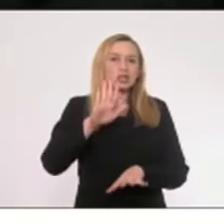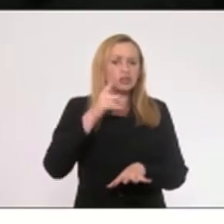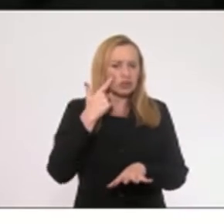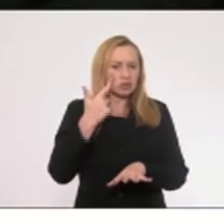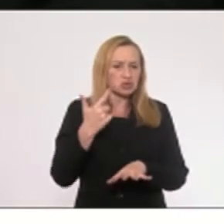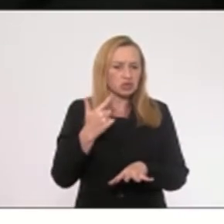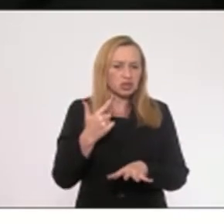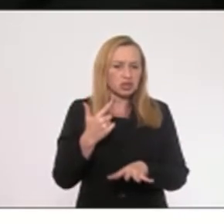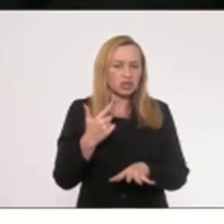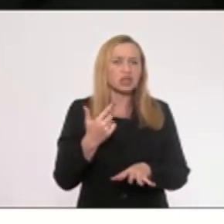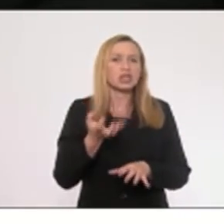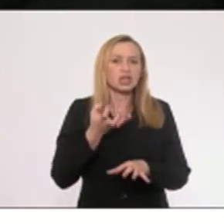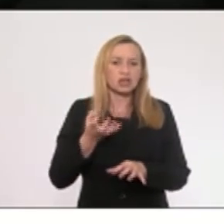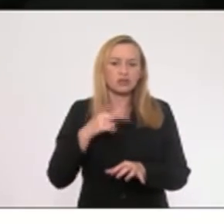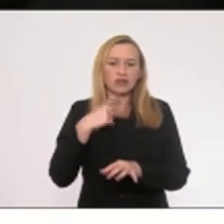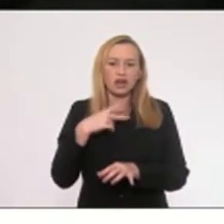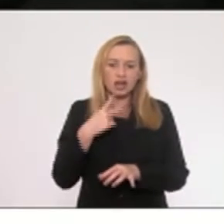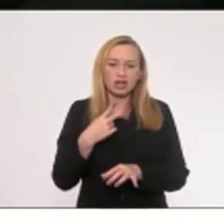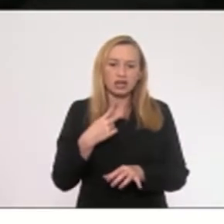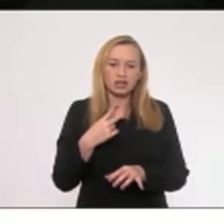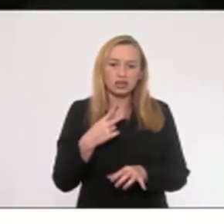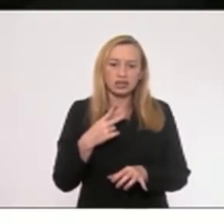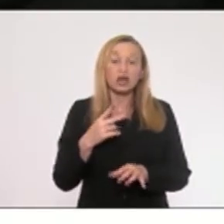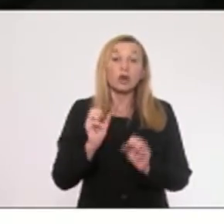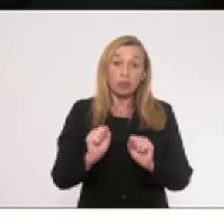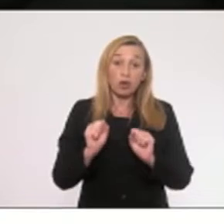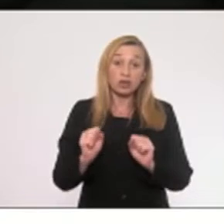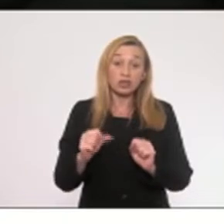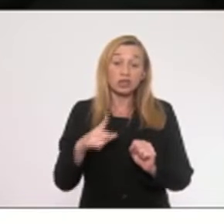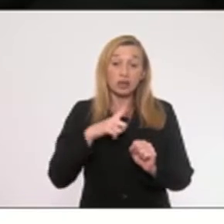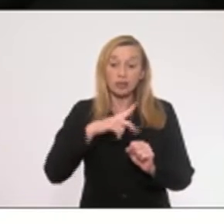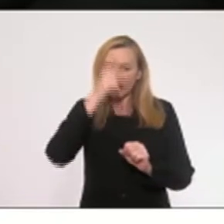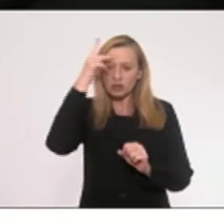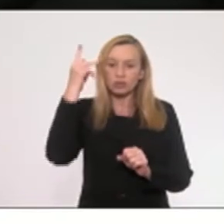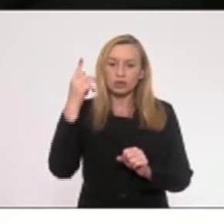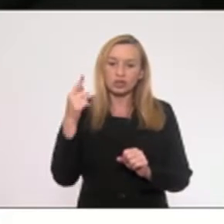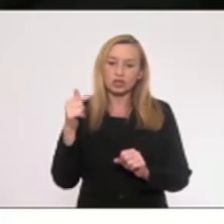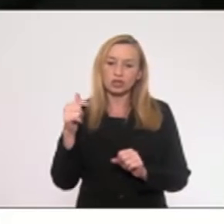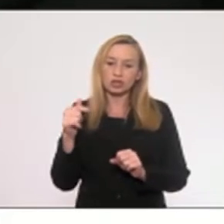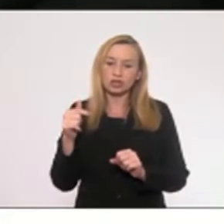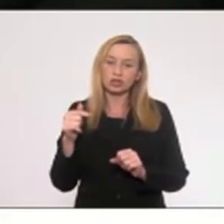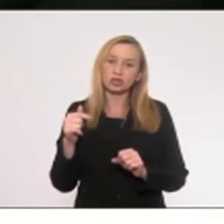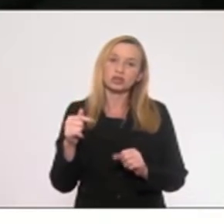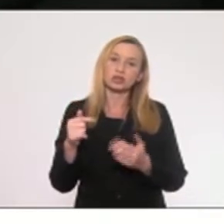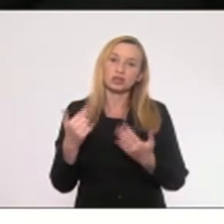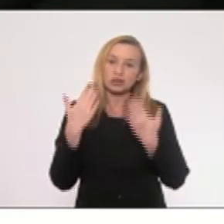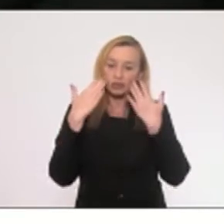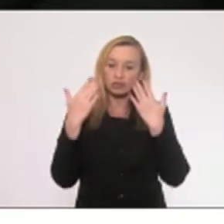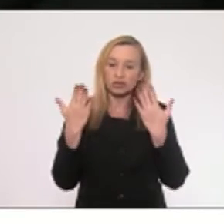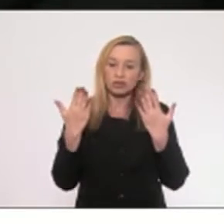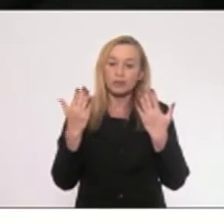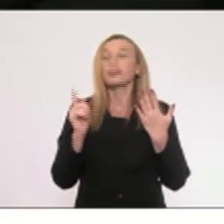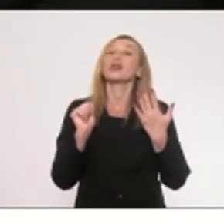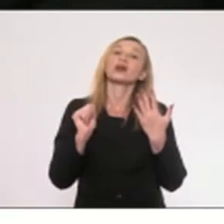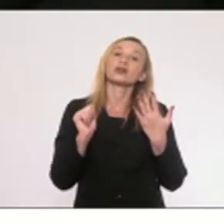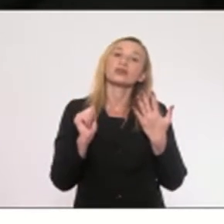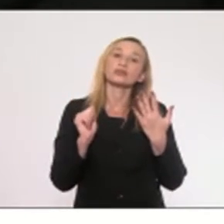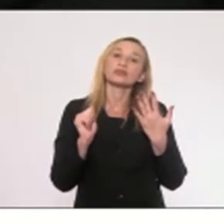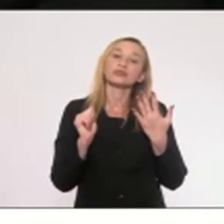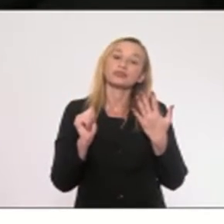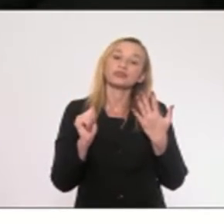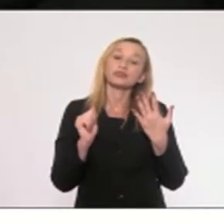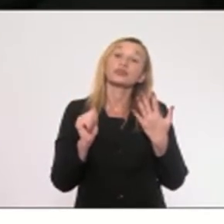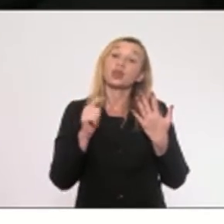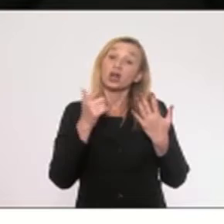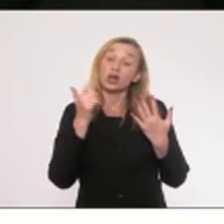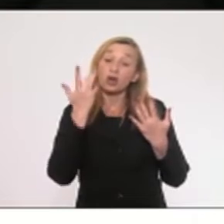quero dizer a postura sair dessa comissão. Pode sair dessa comissão. Até PL porque pode sair da comissão. a posição do governo é muito clara. Recentemente, Vossa Excelência deve